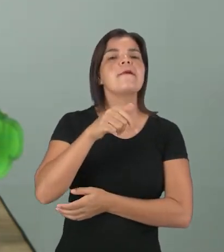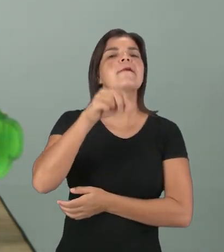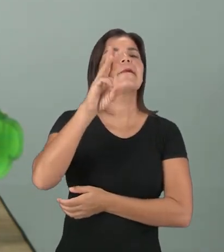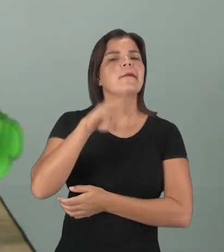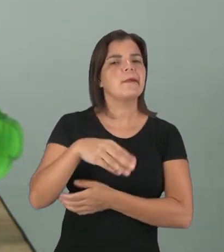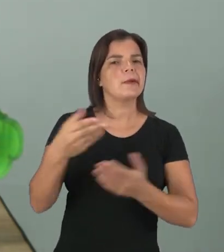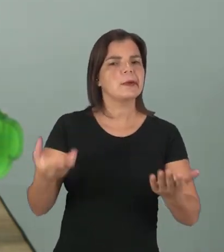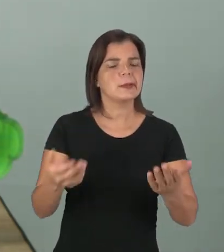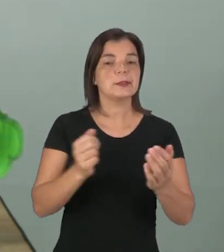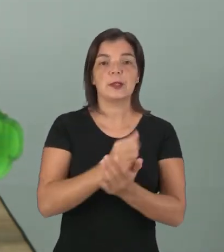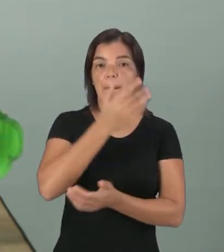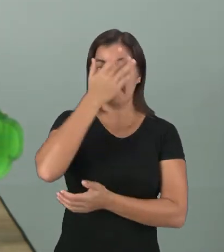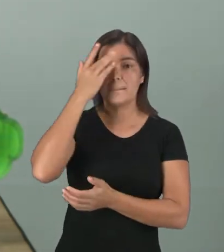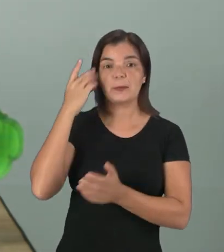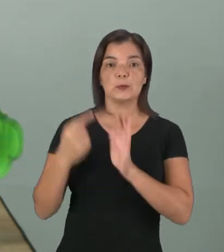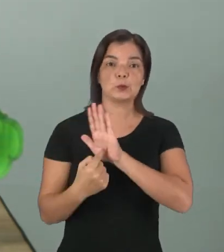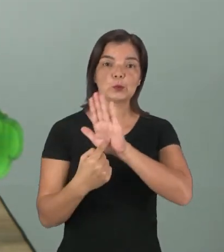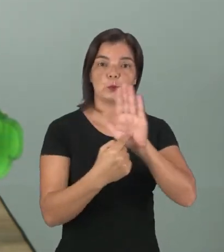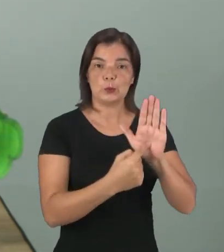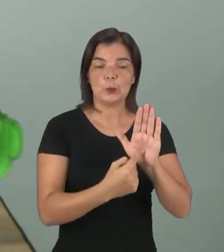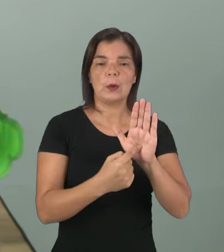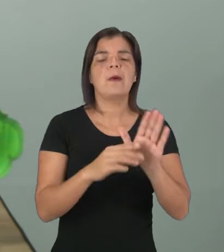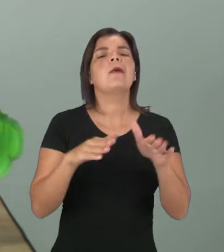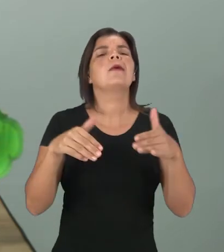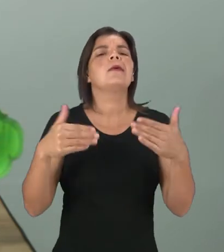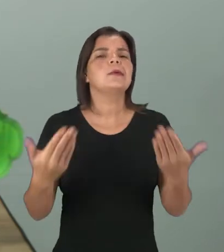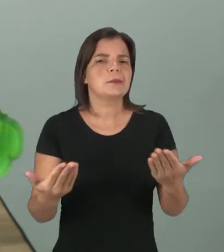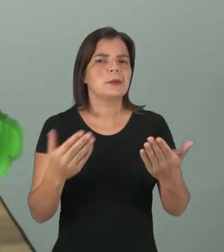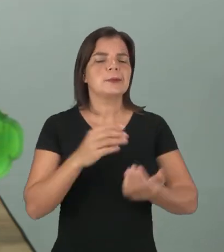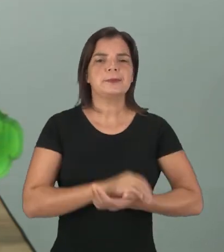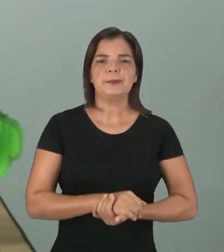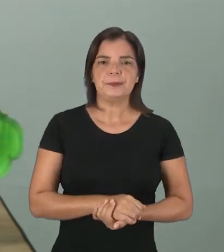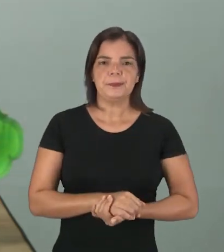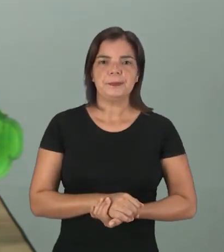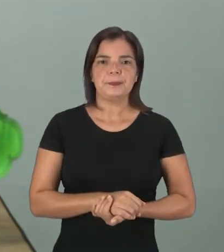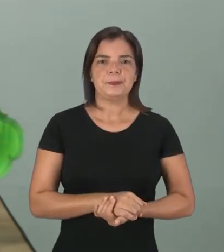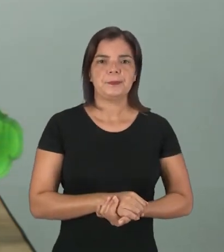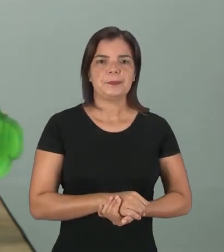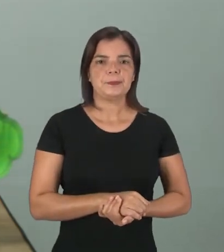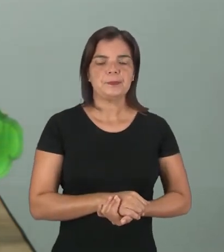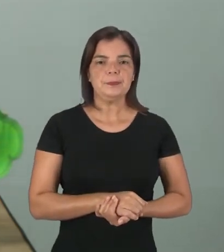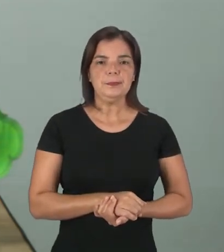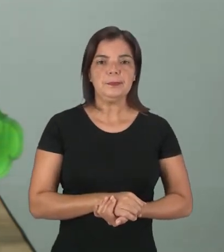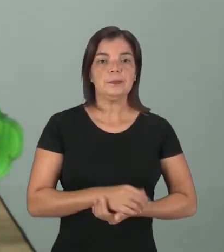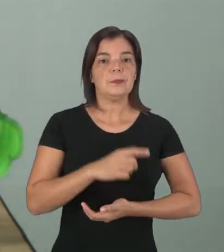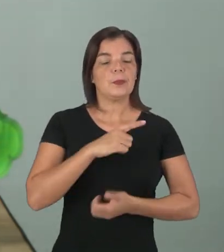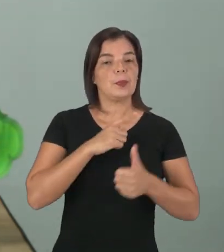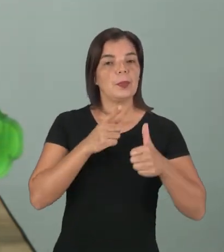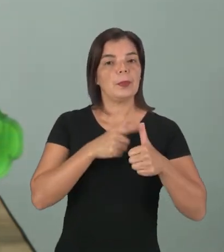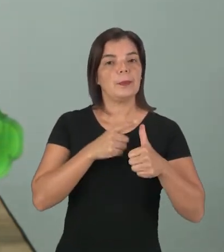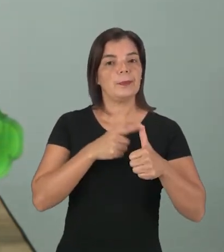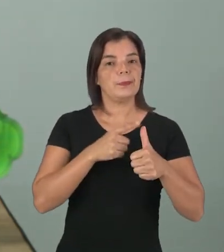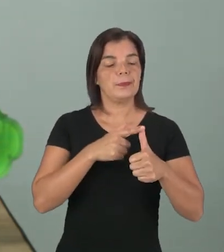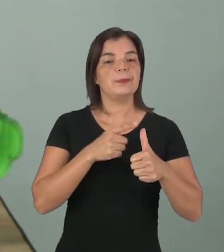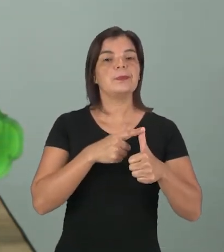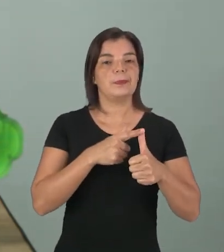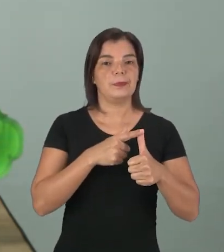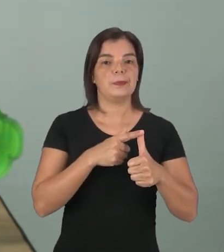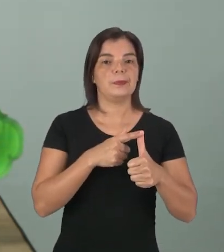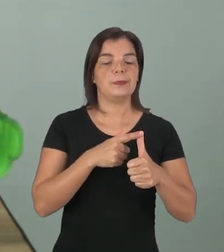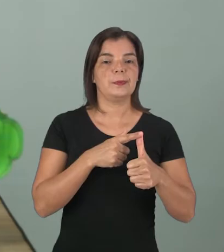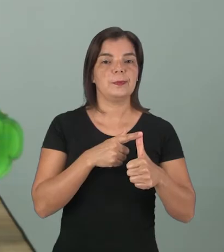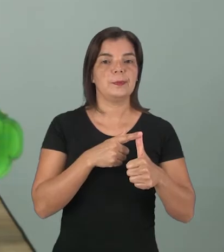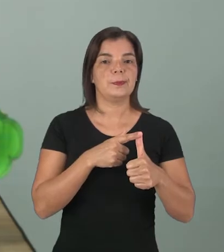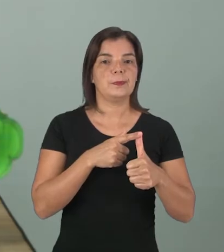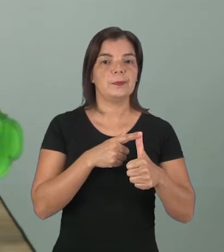quem será essa pessoa que eu vou mostrar para vocês. Quem será esse ser? Olha só, eu tenho o primeiro aqui para mostrar para